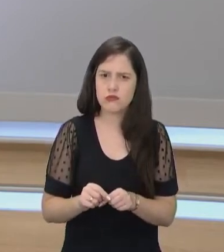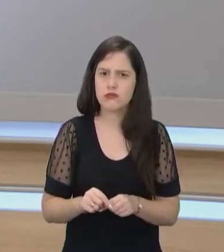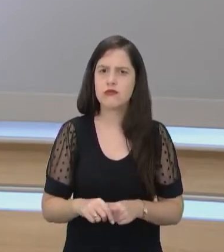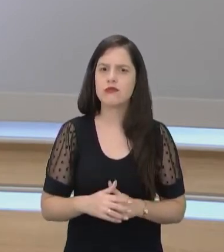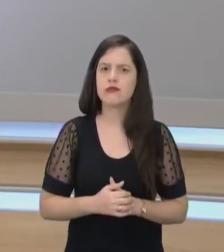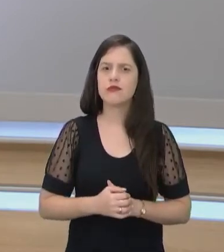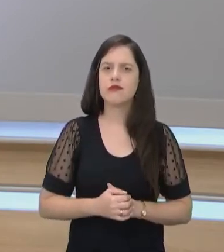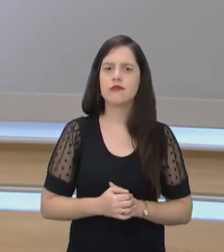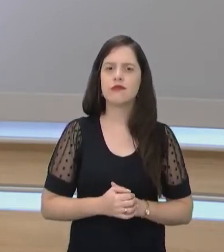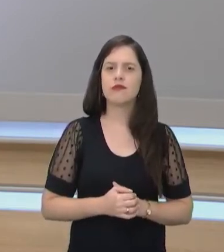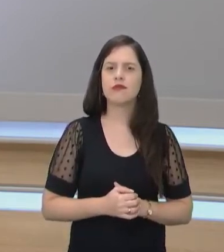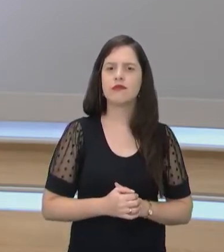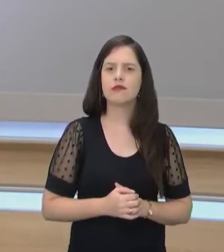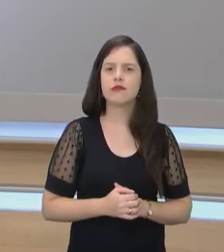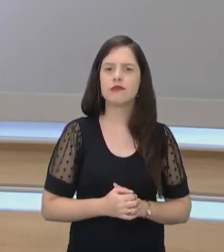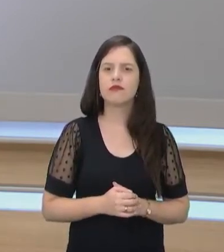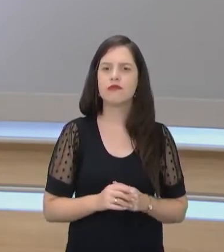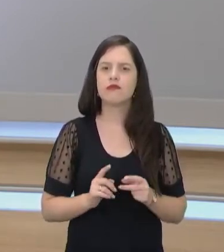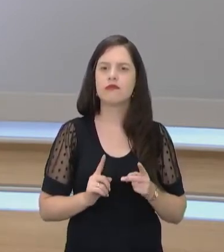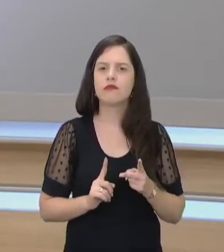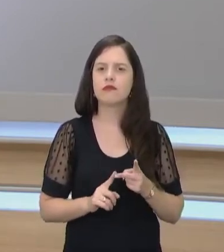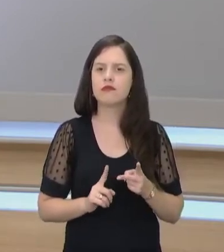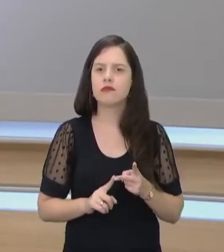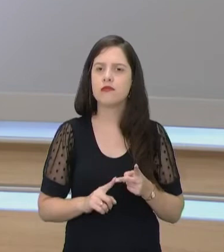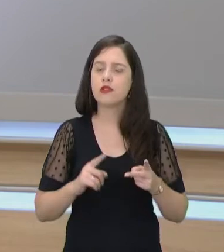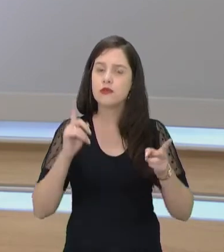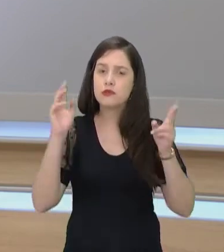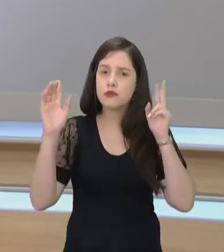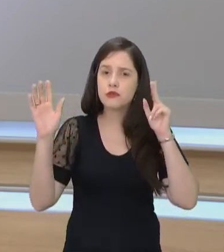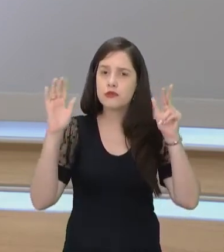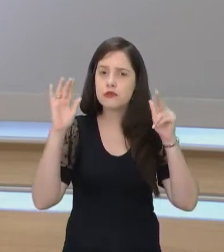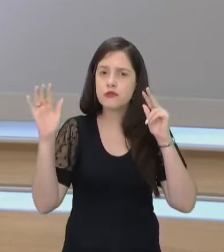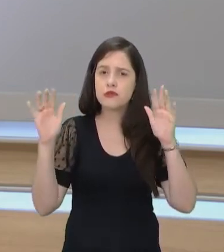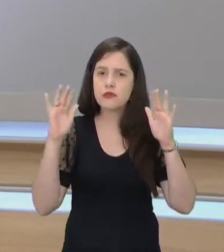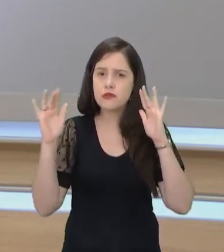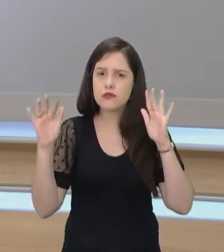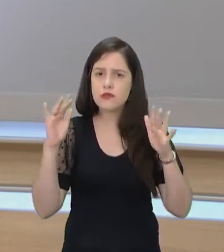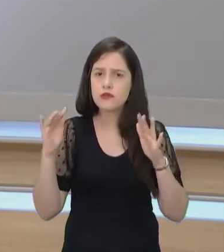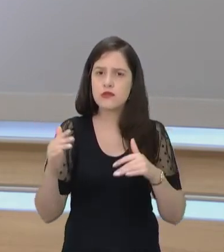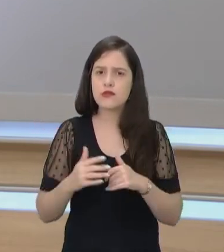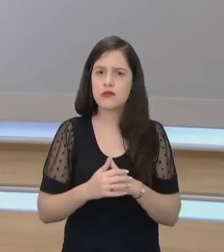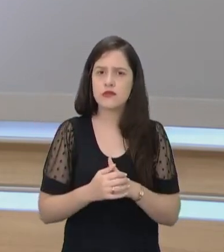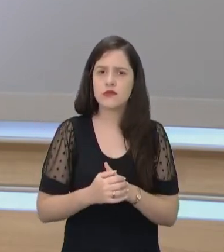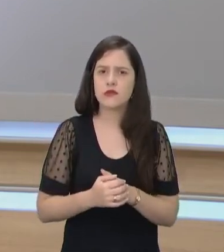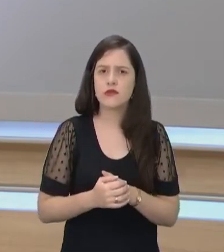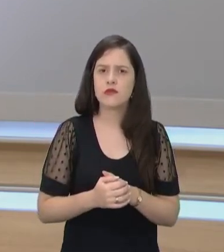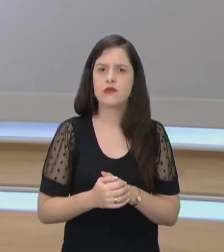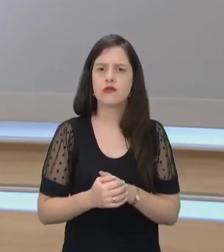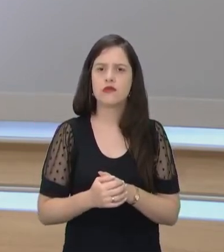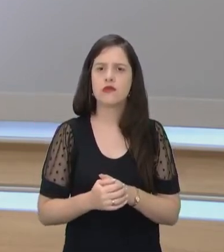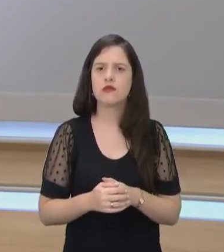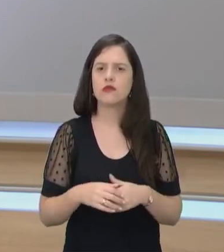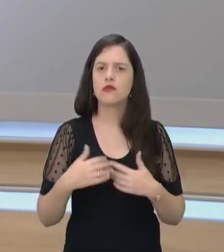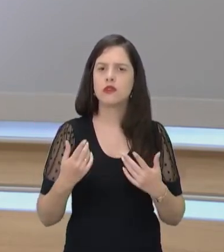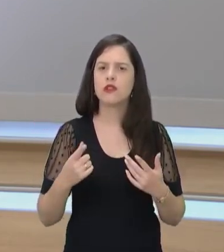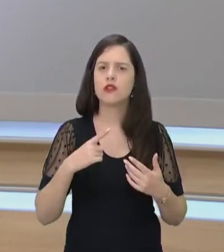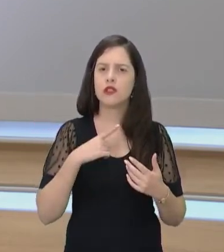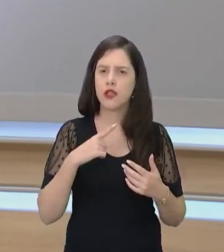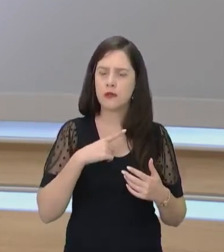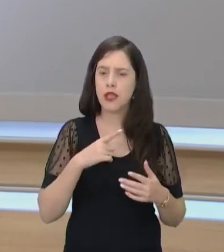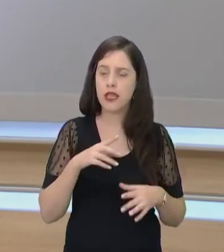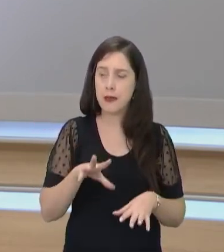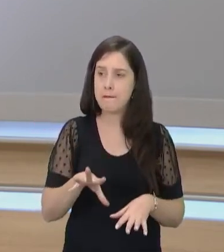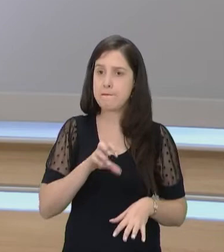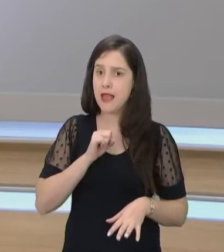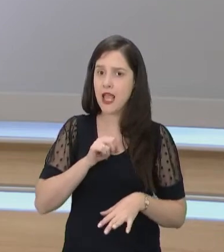pensar agora. A gente pode pensar, por exemplo, em roedores, né, em ratos ali, que também transmitem